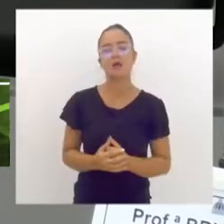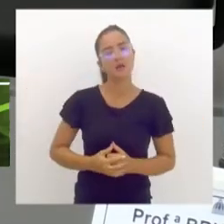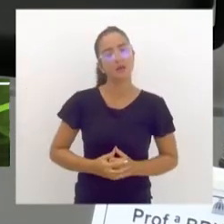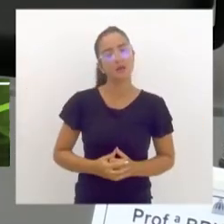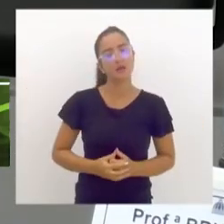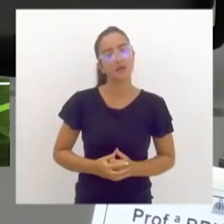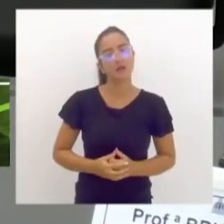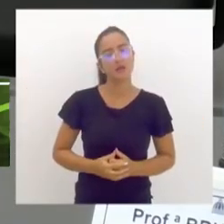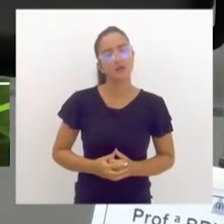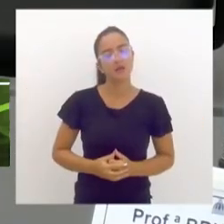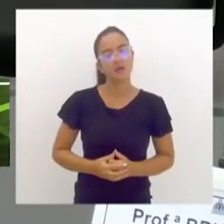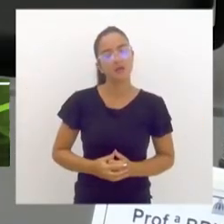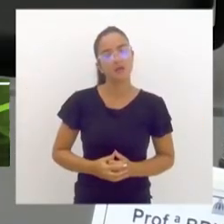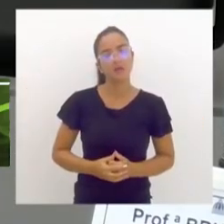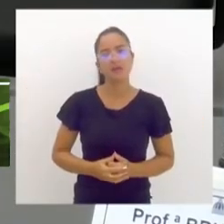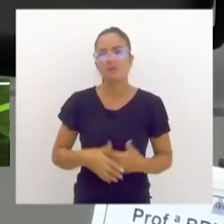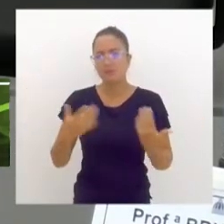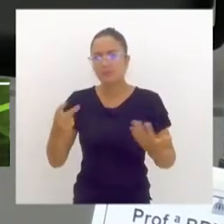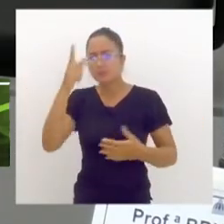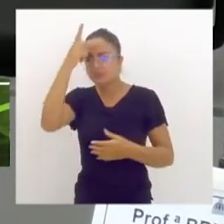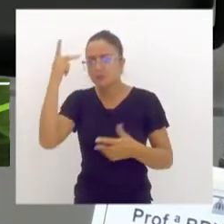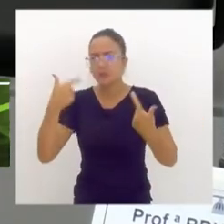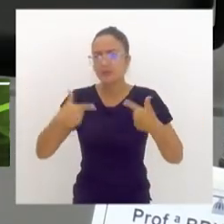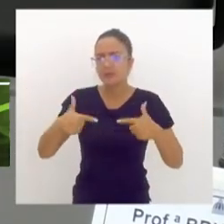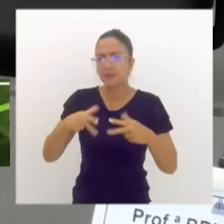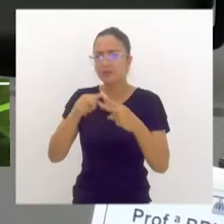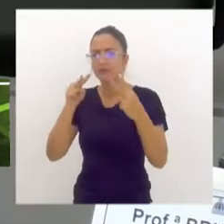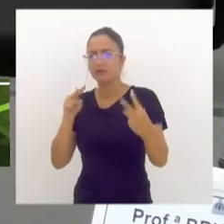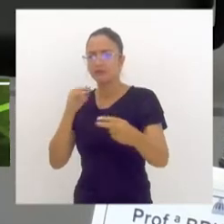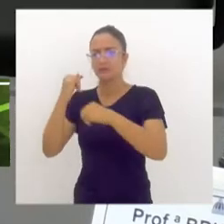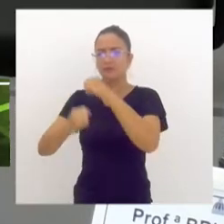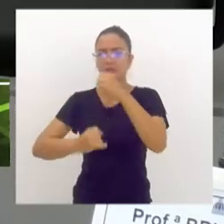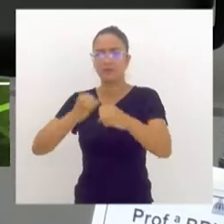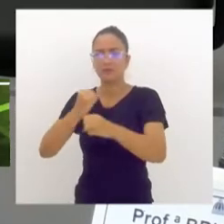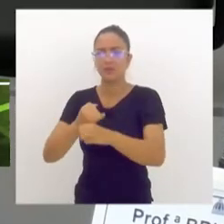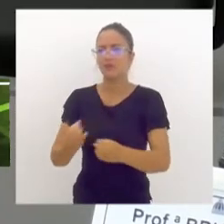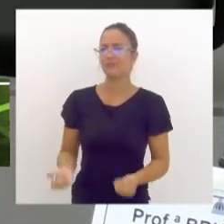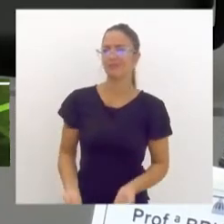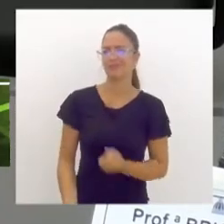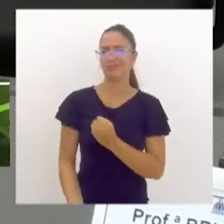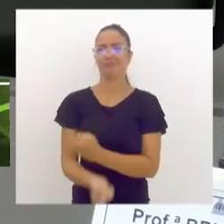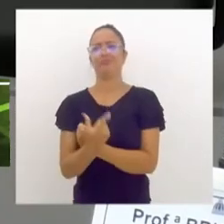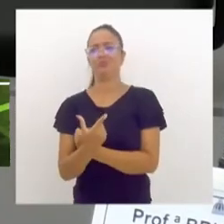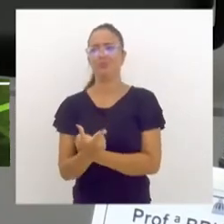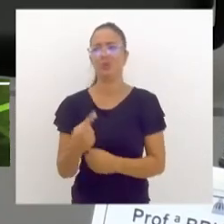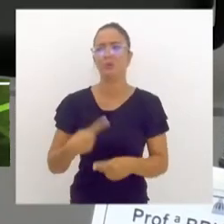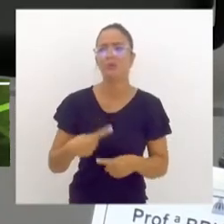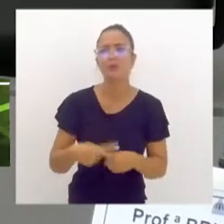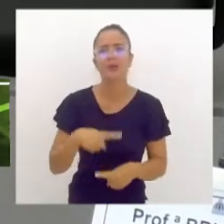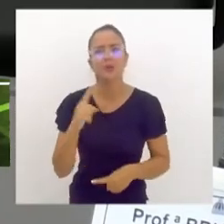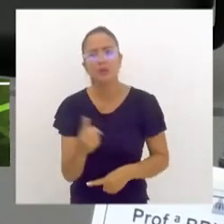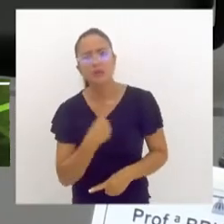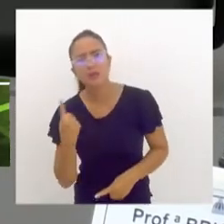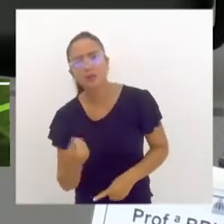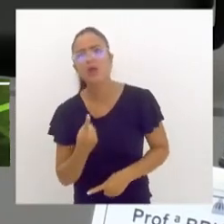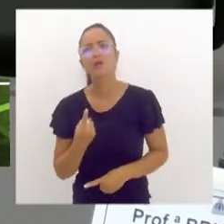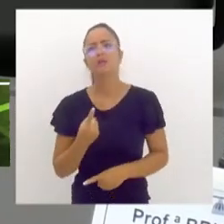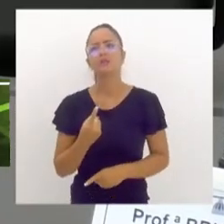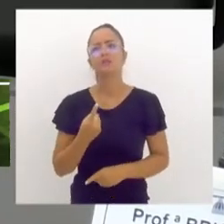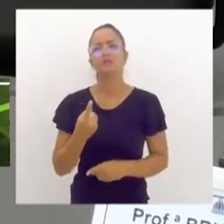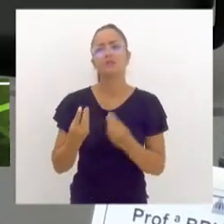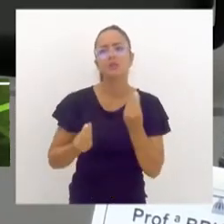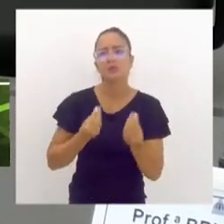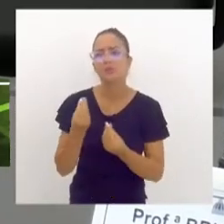esse tempo, eu imagino que deva parecer muito absurdo, porque a gente, todo mundo foi tratando de